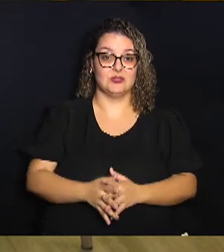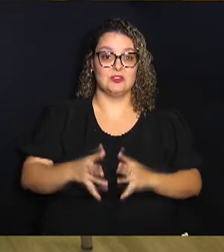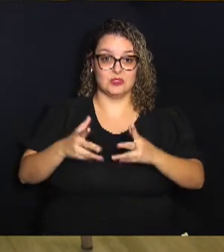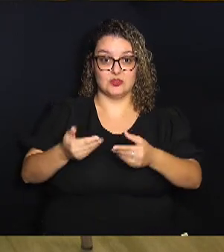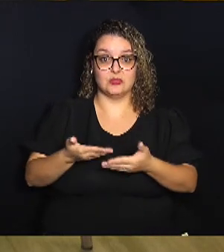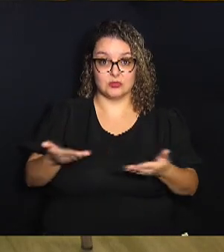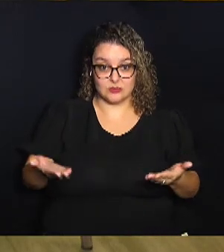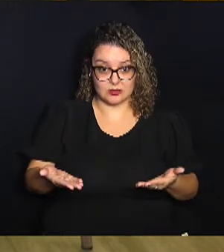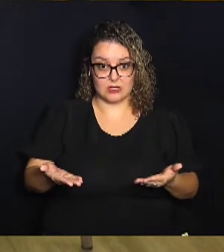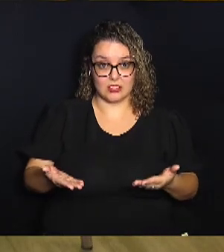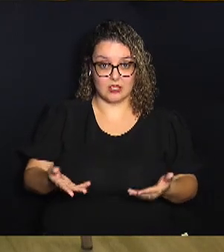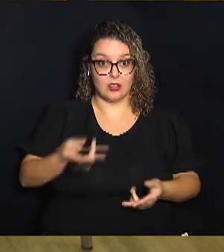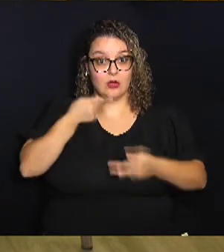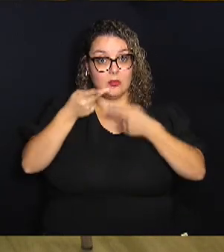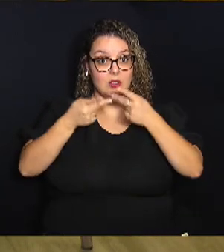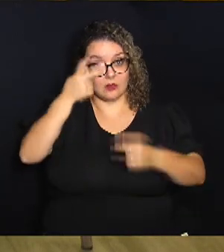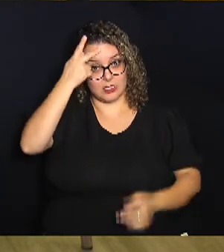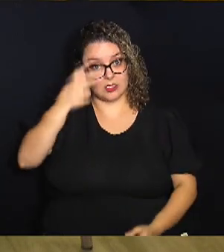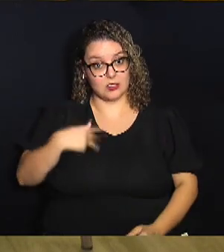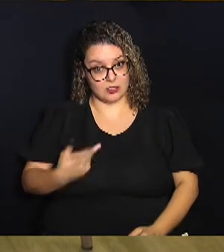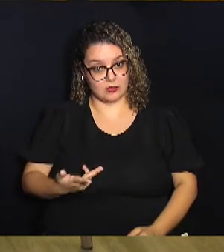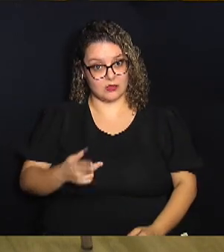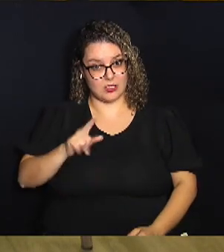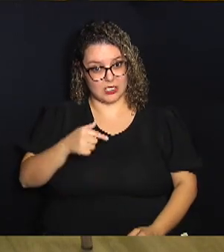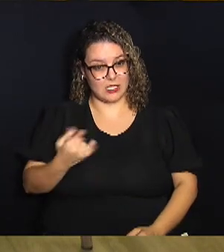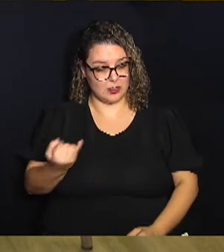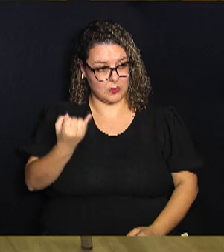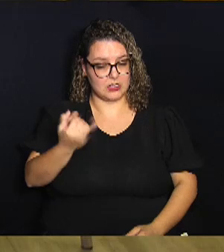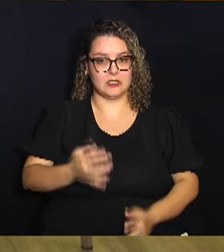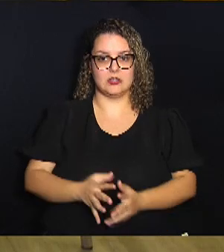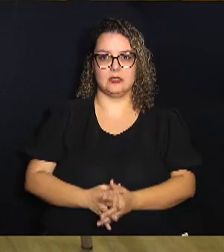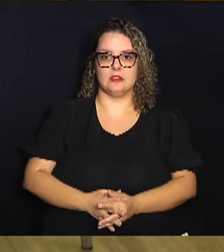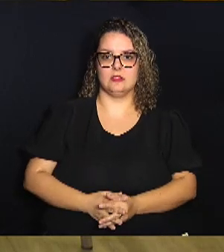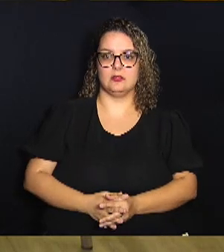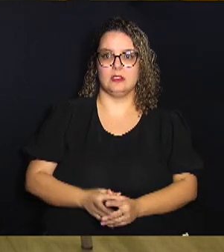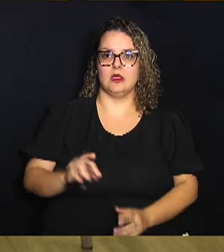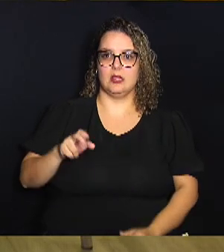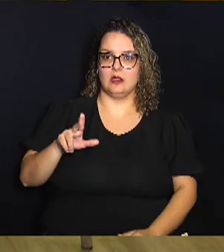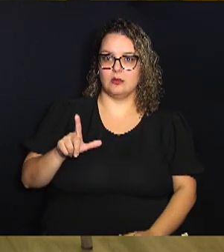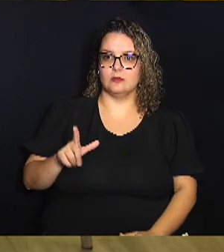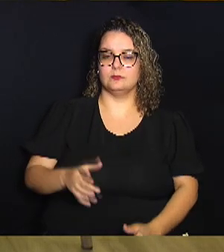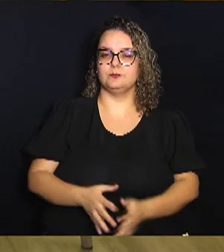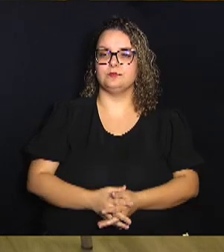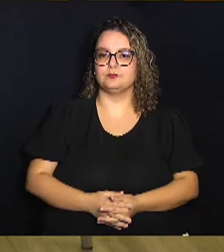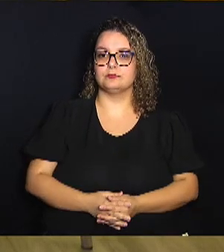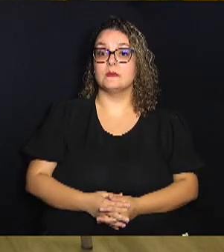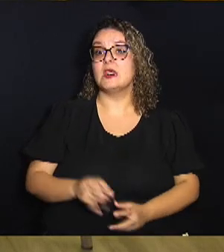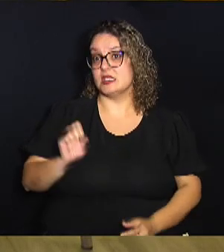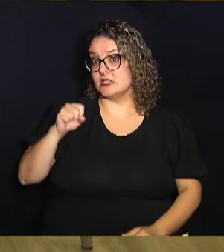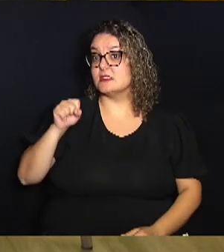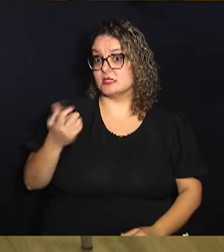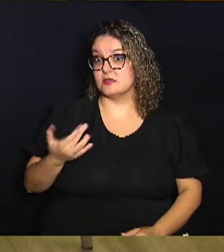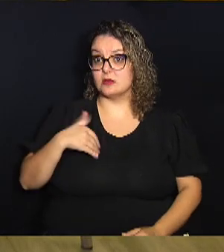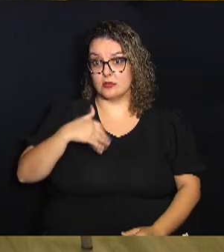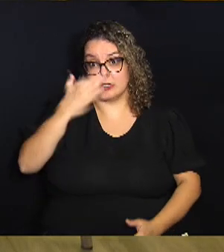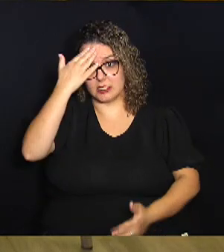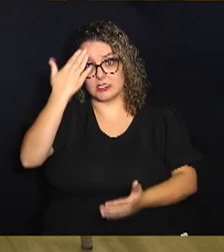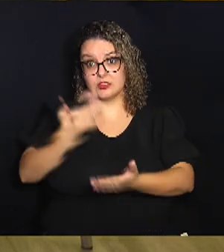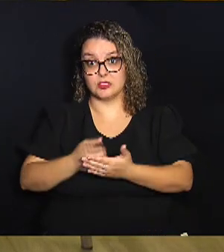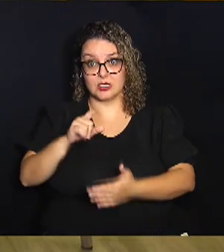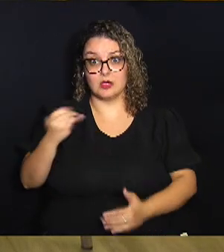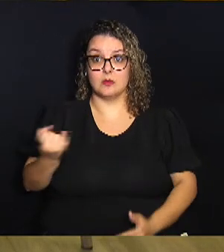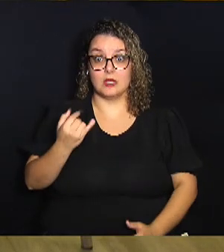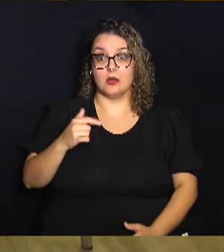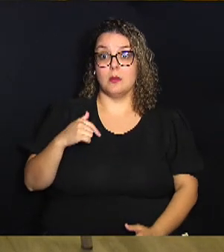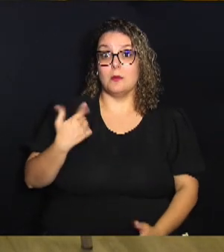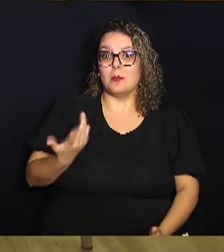isso, para falar de si mesmo, é algo importante? Raul? Sim, eu acredito que ela é muito importante até